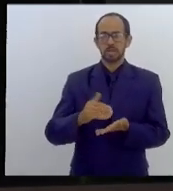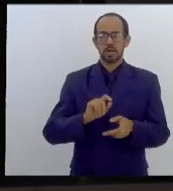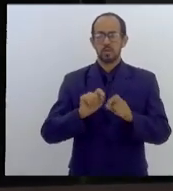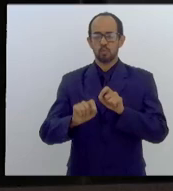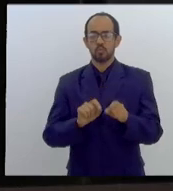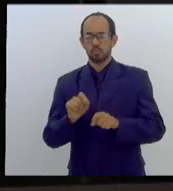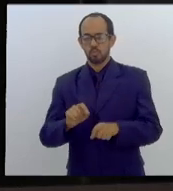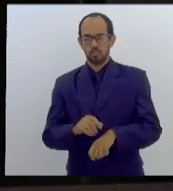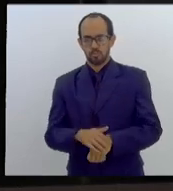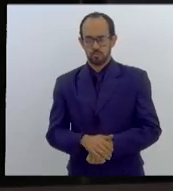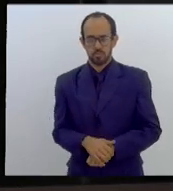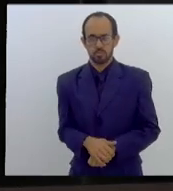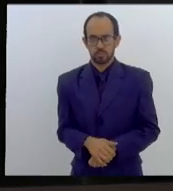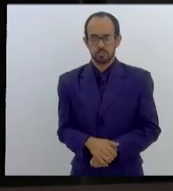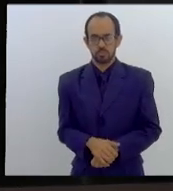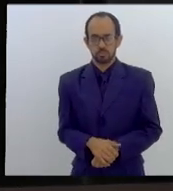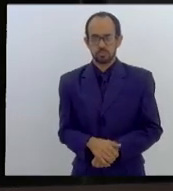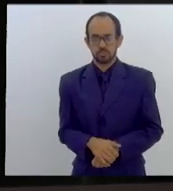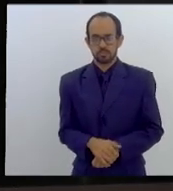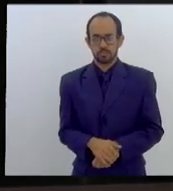dizendo o seguinte,